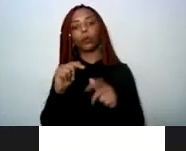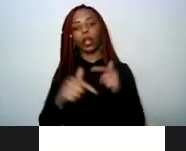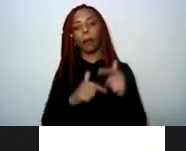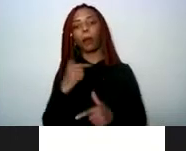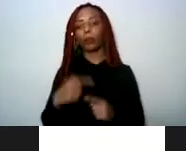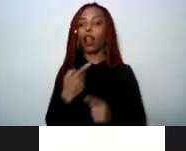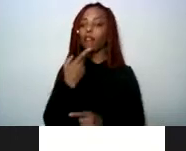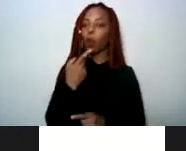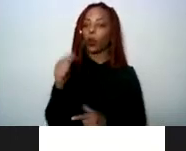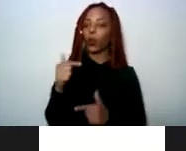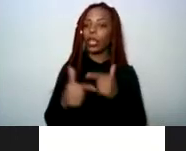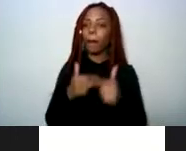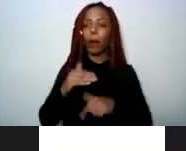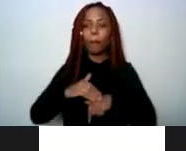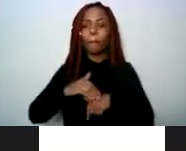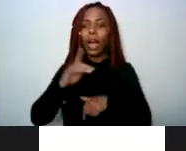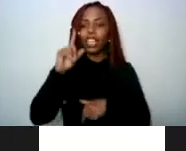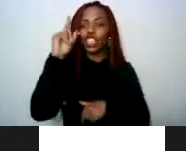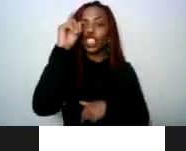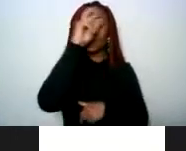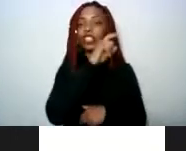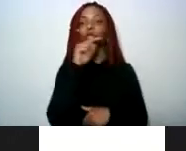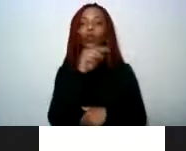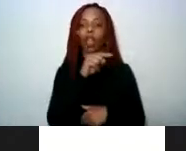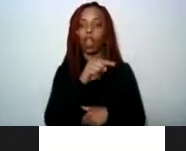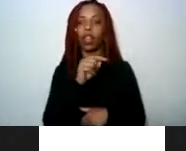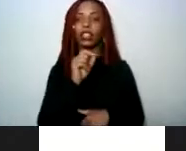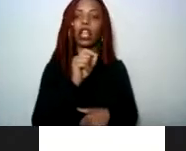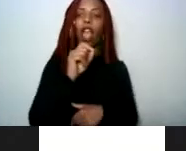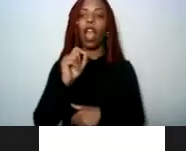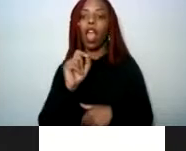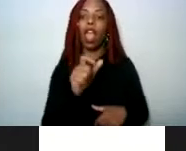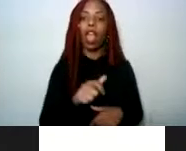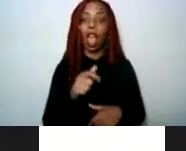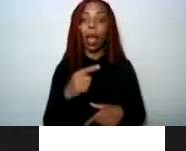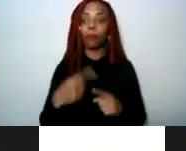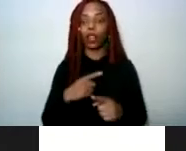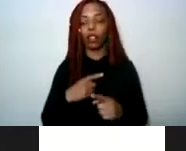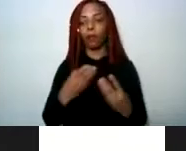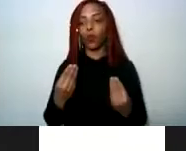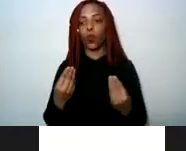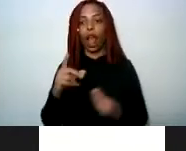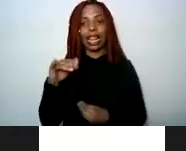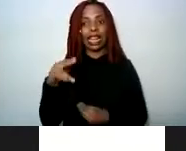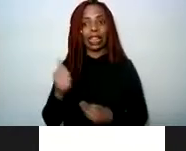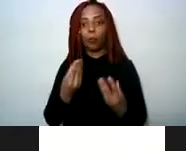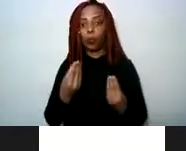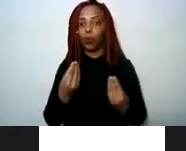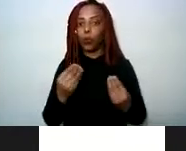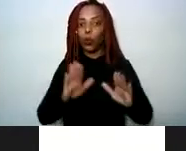mais difícil dessa obra que era exigido com muito cuidado pela Lina era o